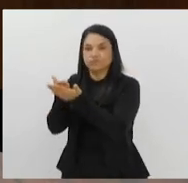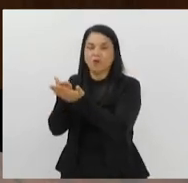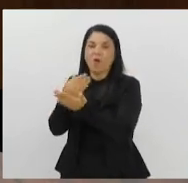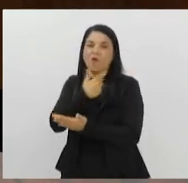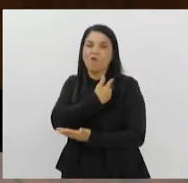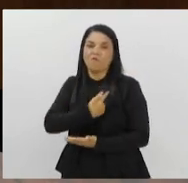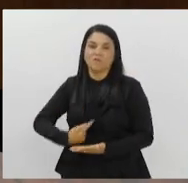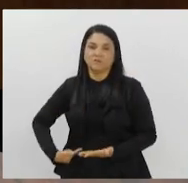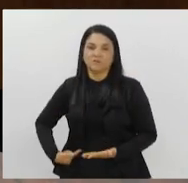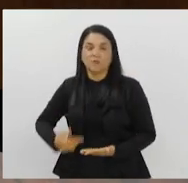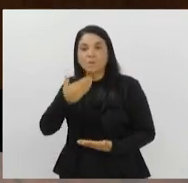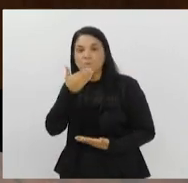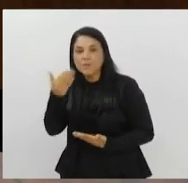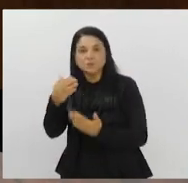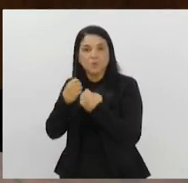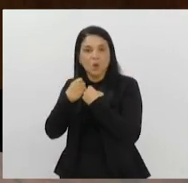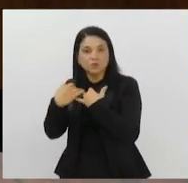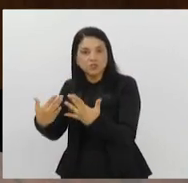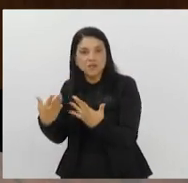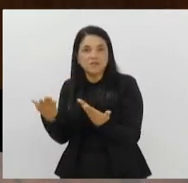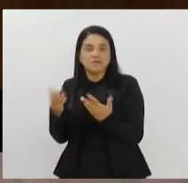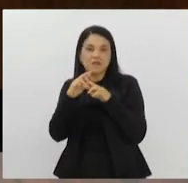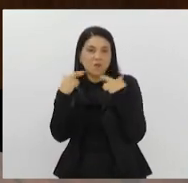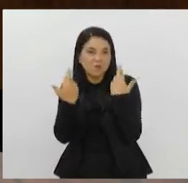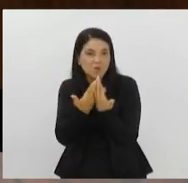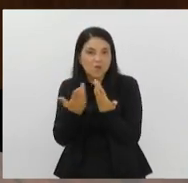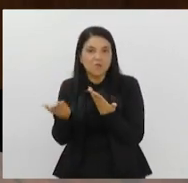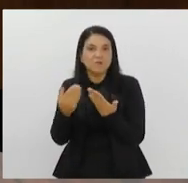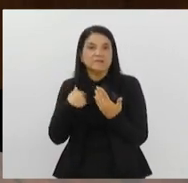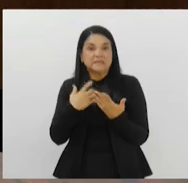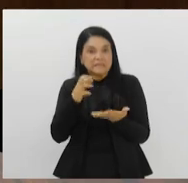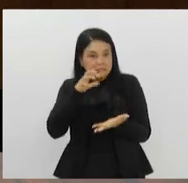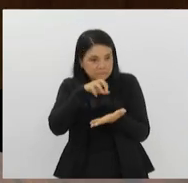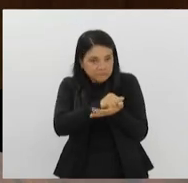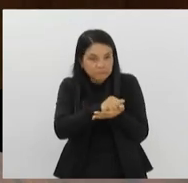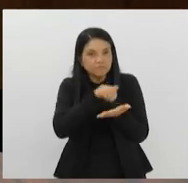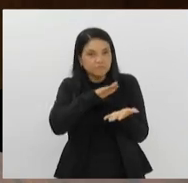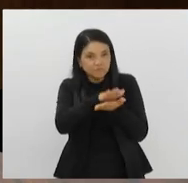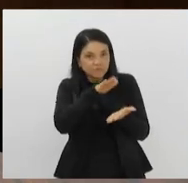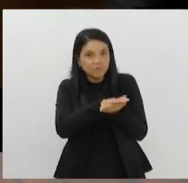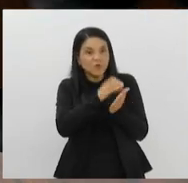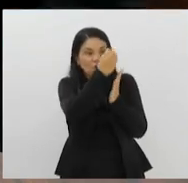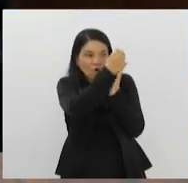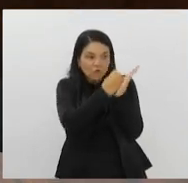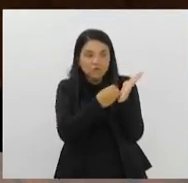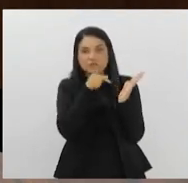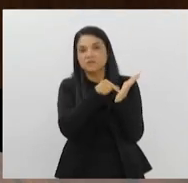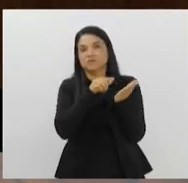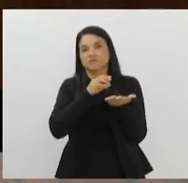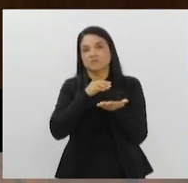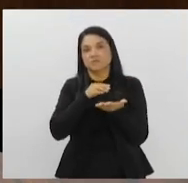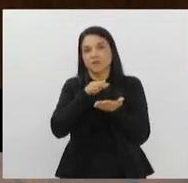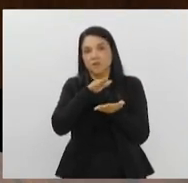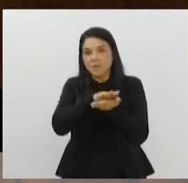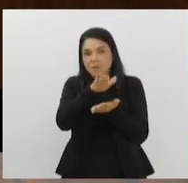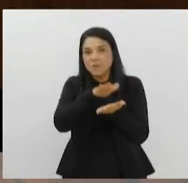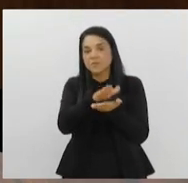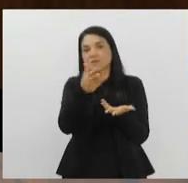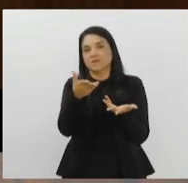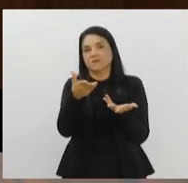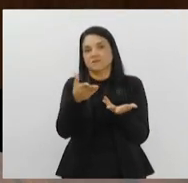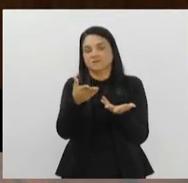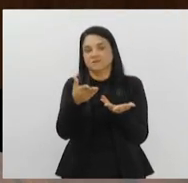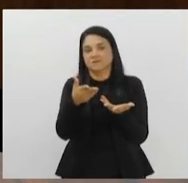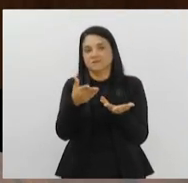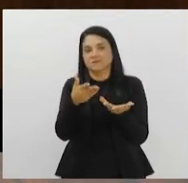né? Pede uma audiência, mas se quiser o registro, publicar, faz o ofício e publica o ofício. Aí transforma